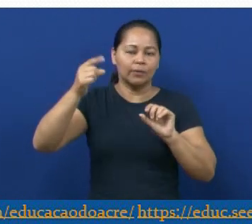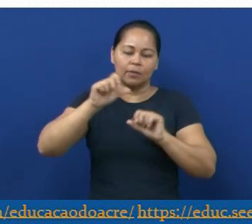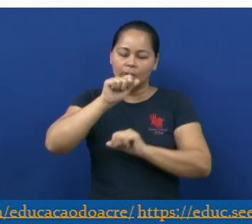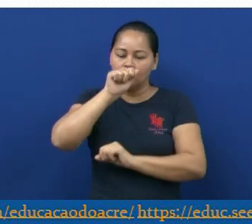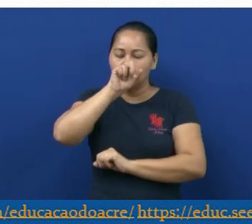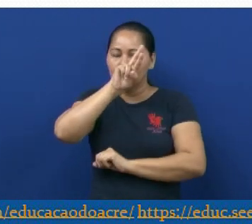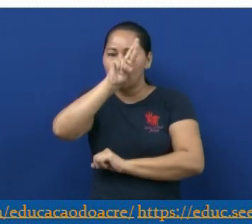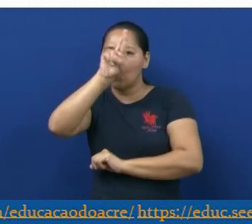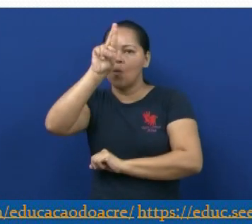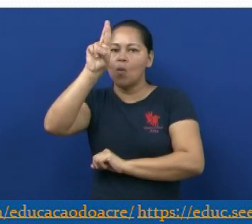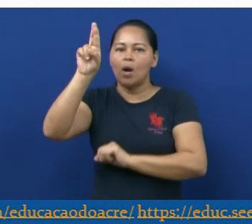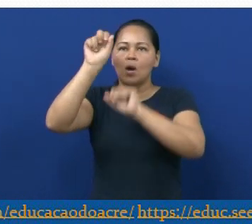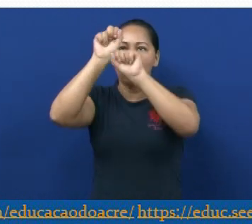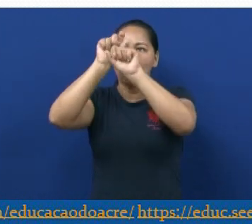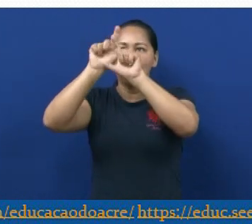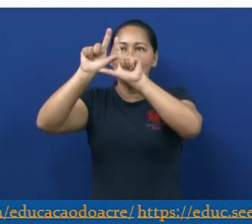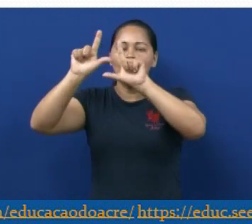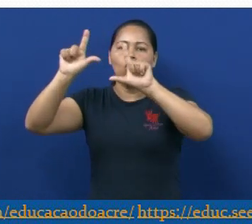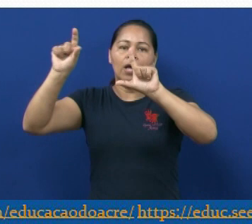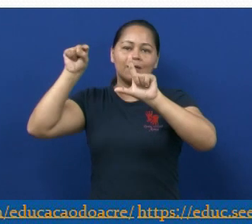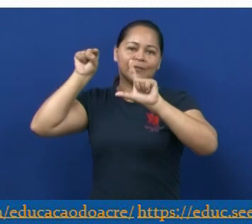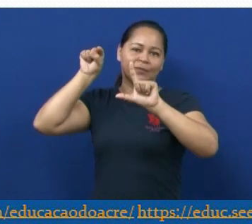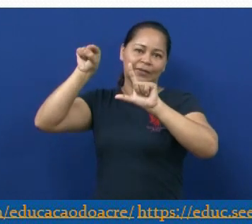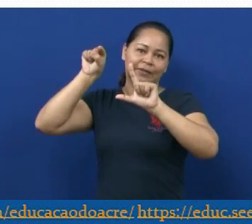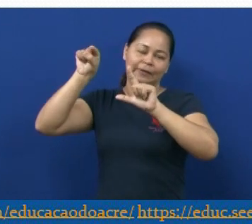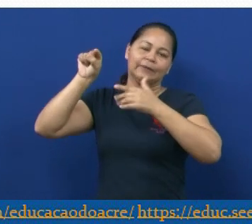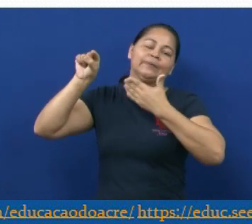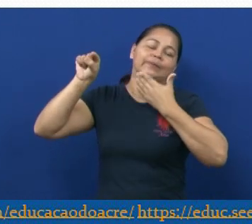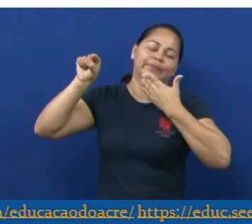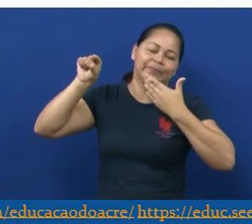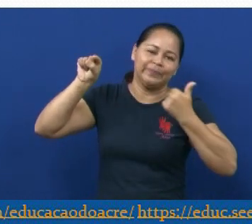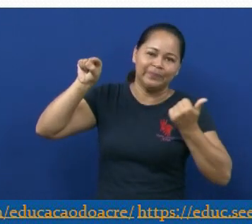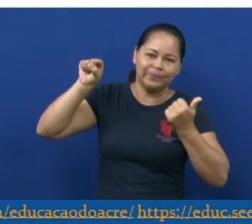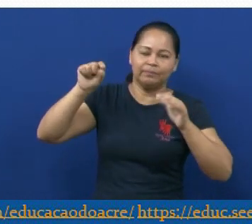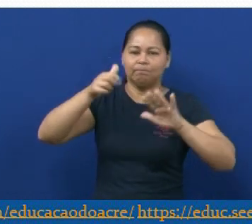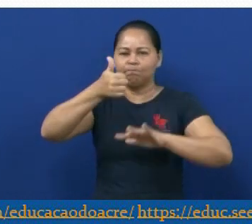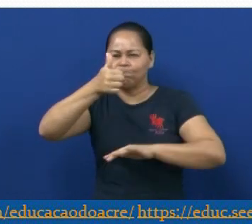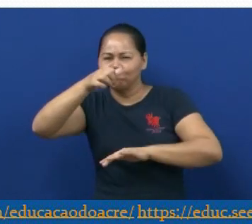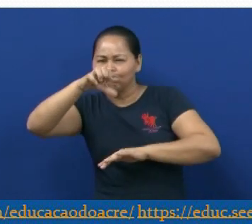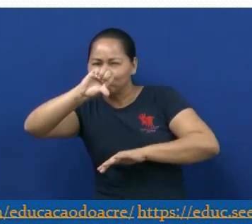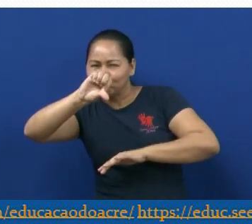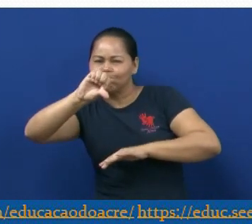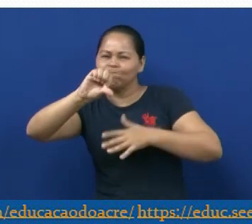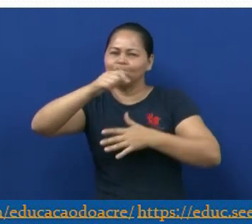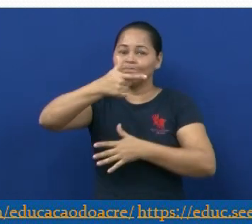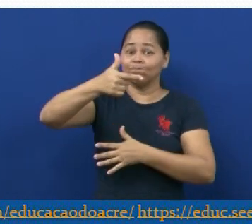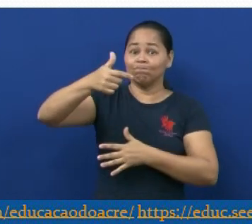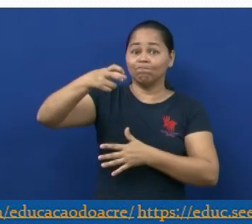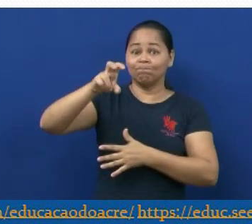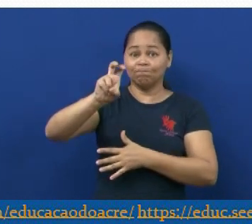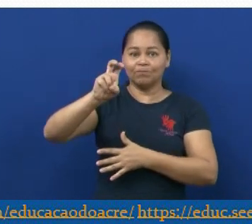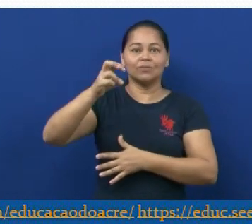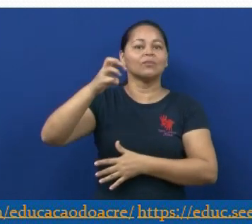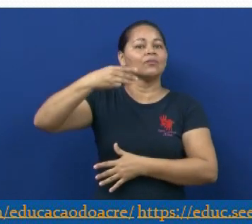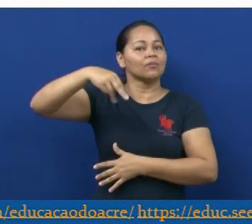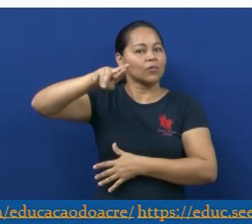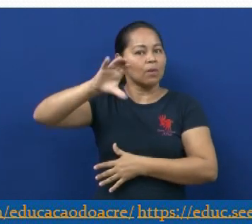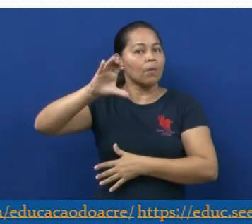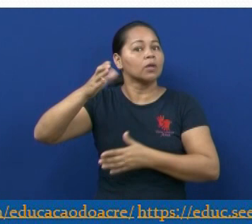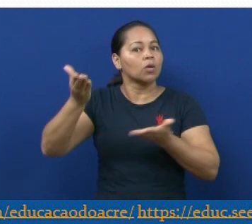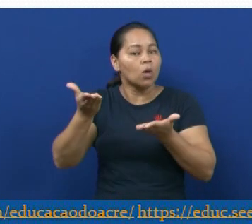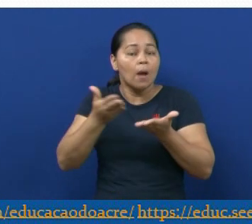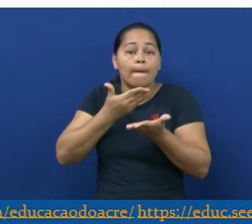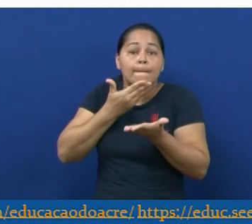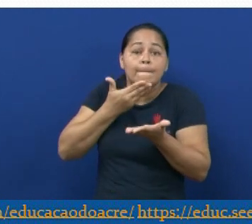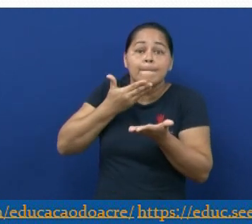ar teve uma sensível melhora, principalmente entre os dias 19 e 25 de março, como mostra a legenda,